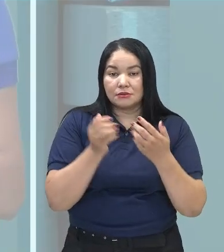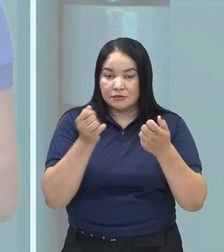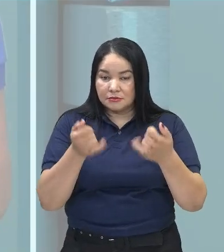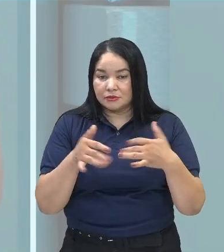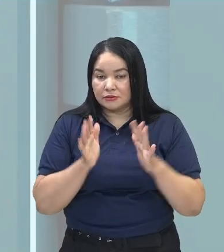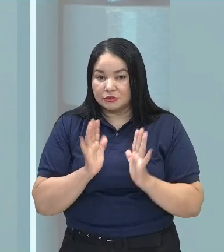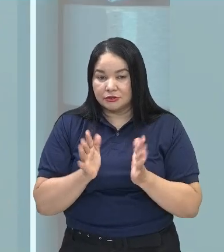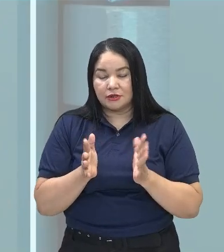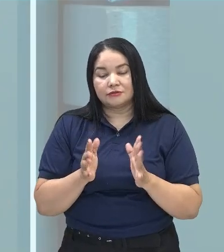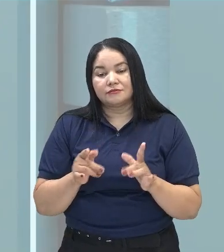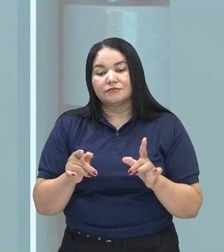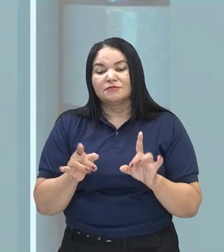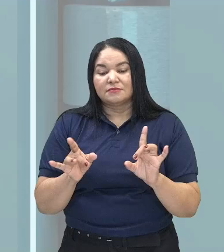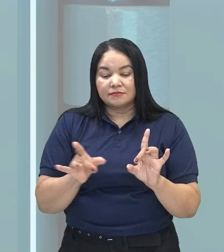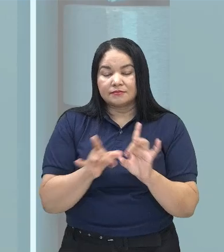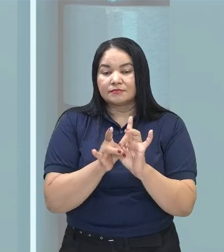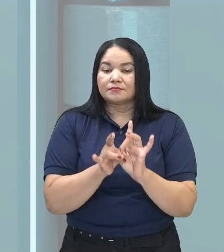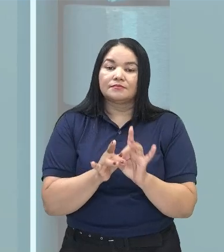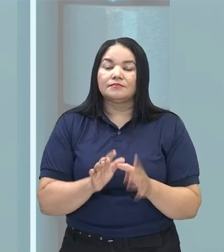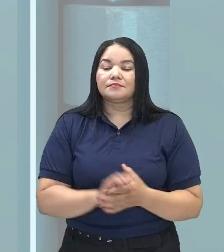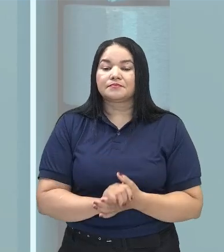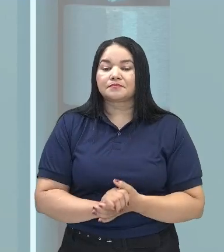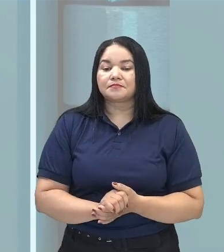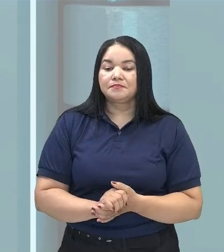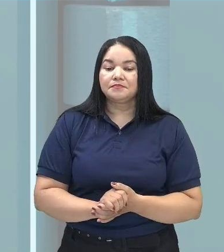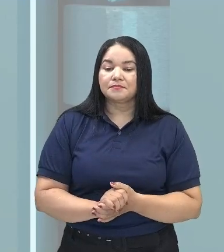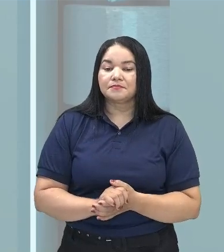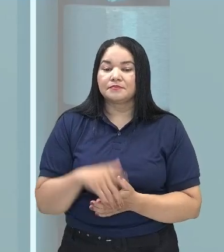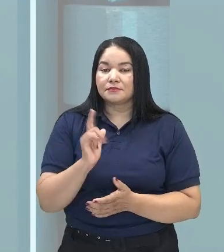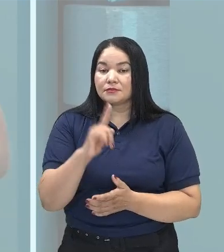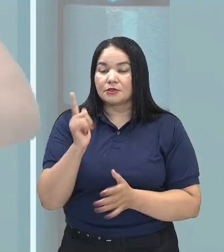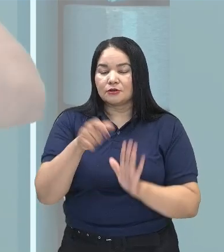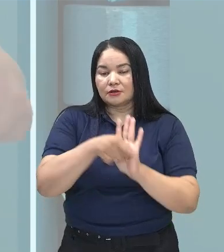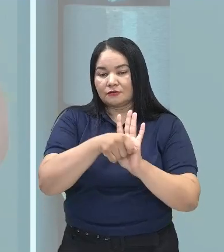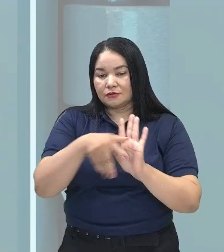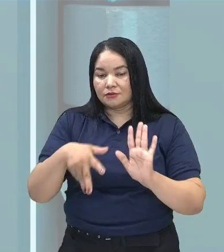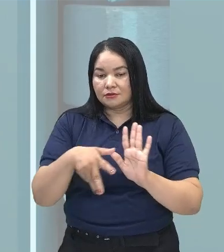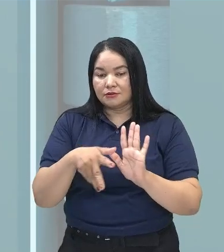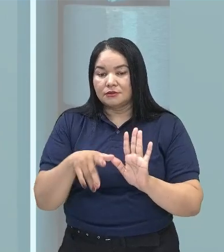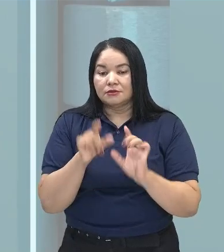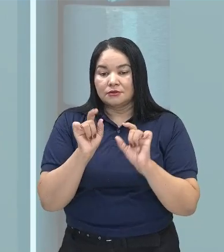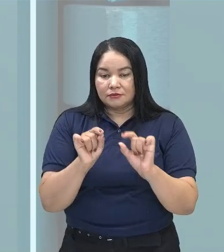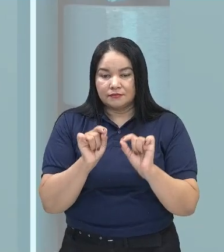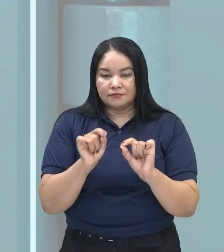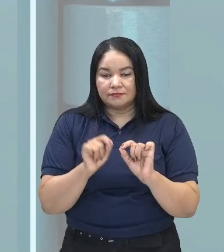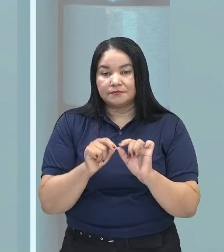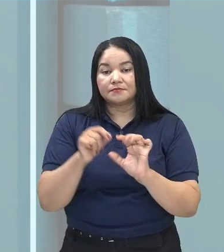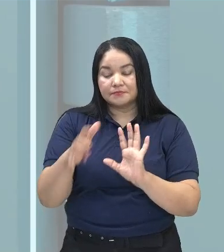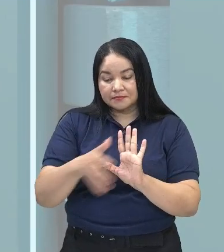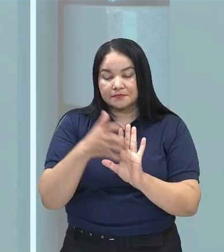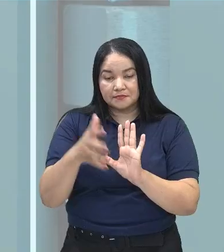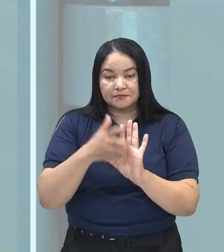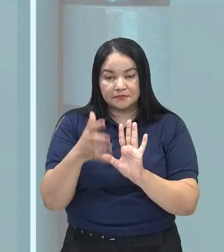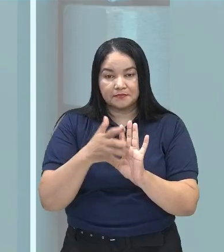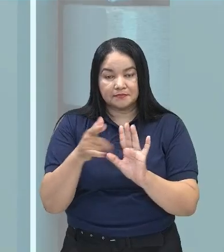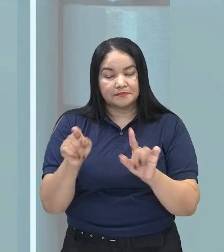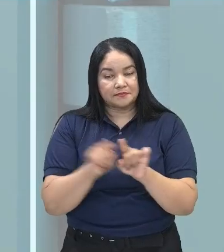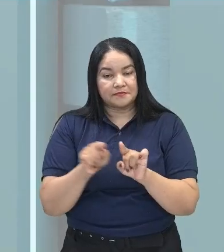este conectivo. Outra figura de linguagem foi a hipérbole, né?